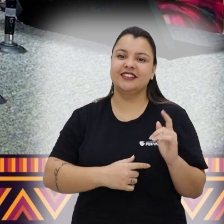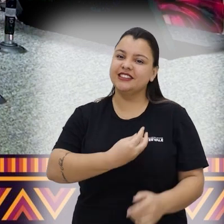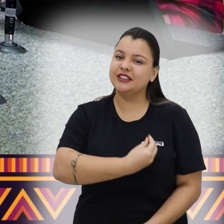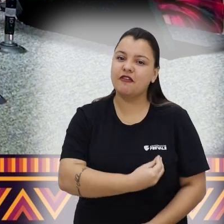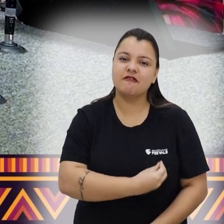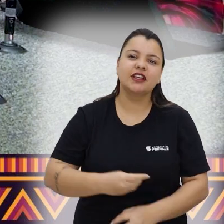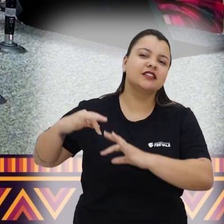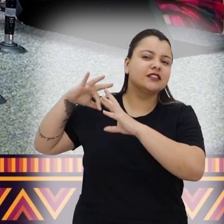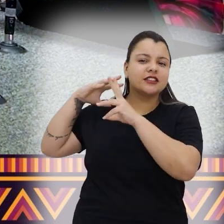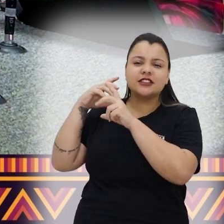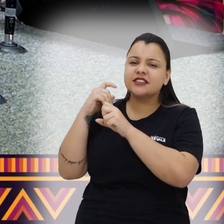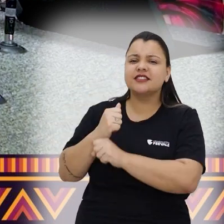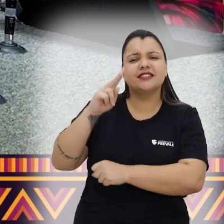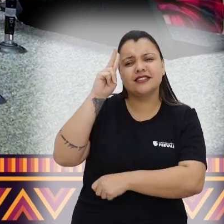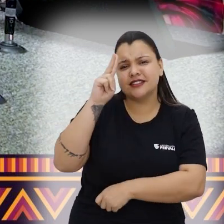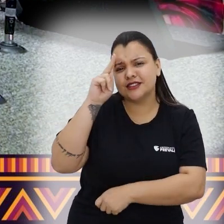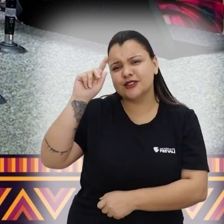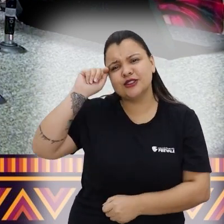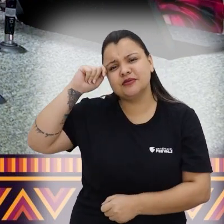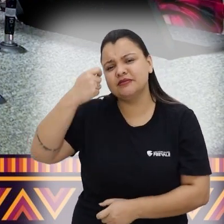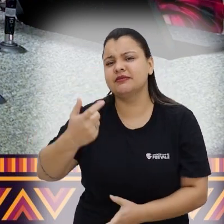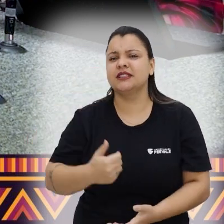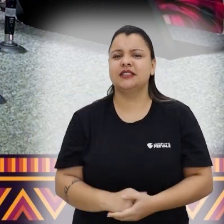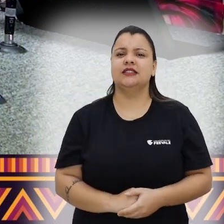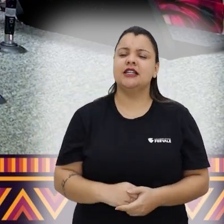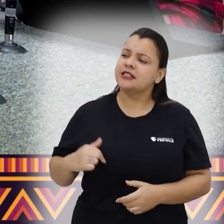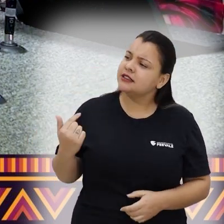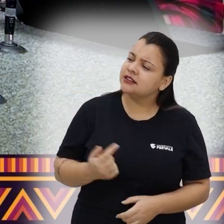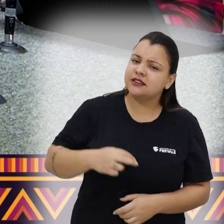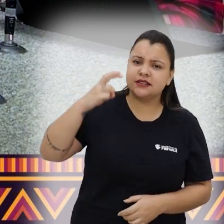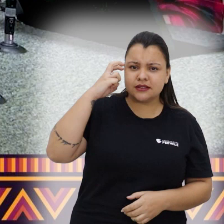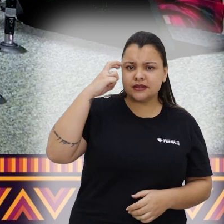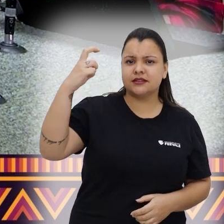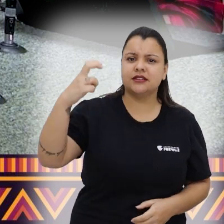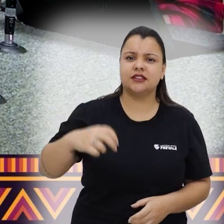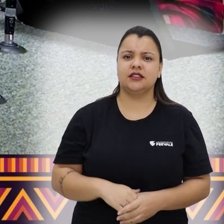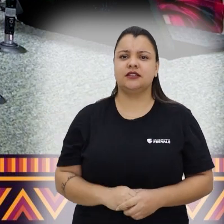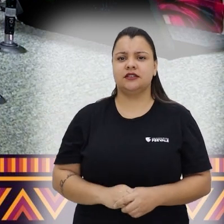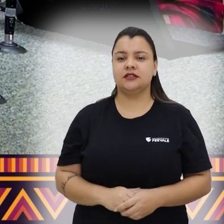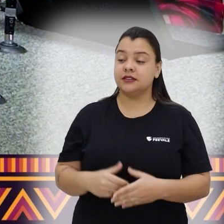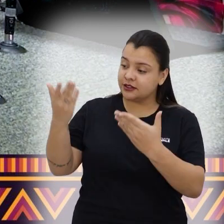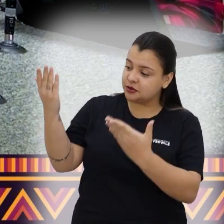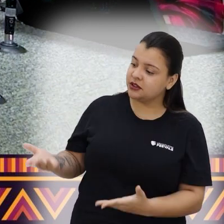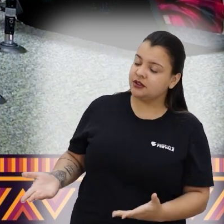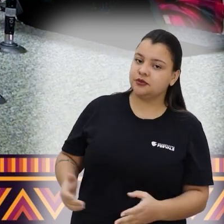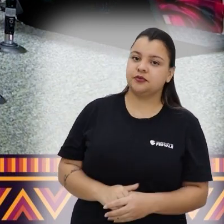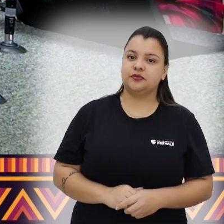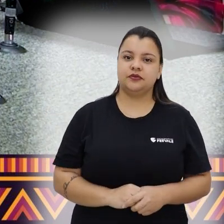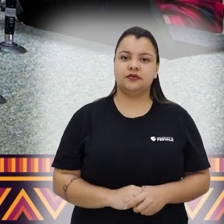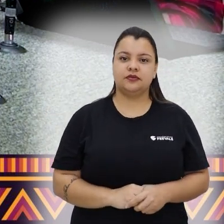a nossa beleza. É sobre o reencontro com a nossa inteligência. É sobre isso, é sobre ser Edmilson. Pô,